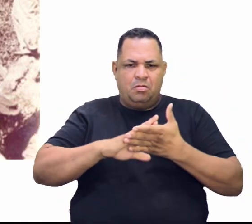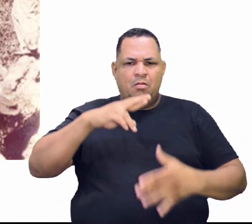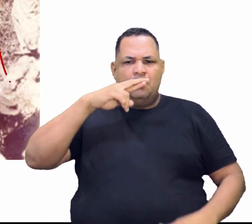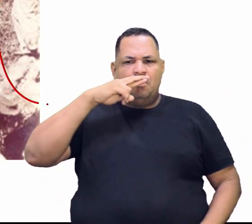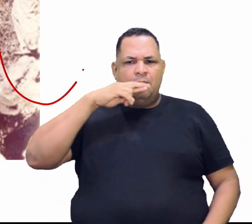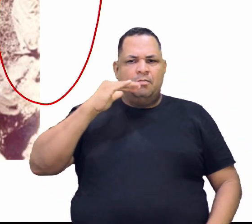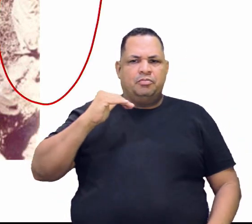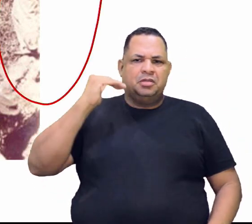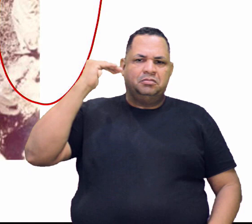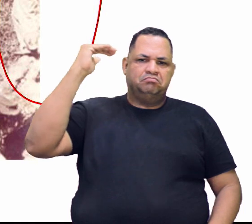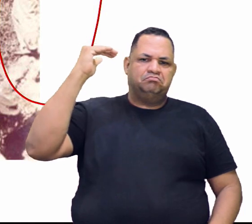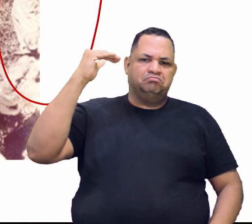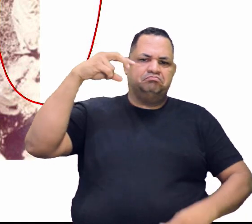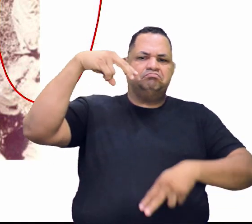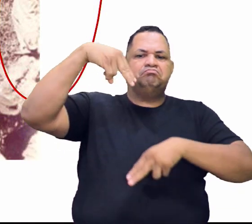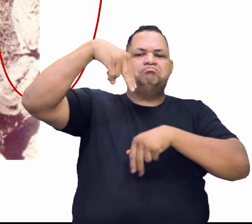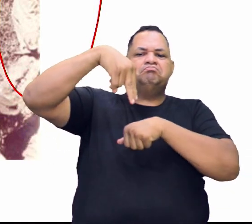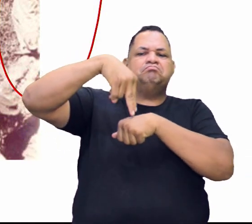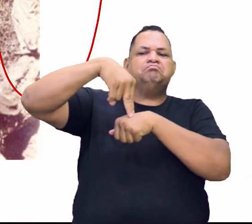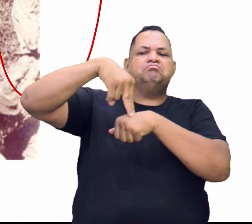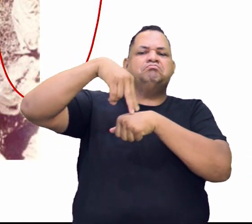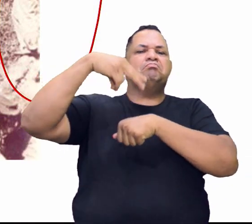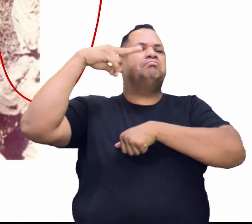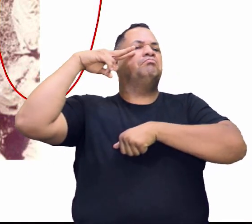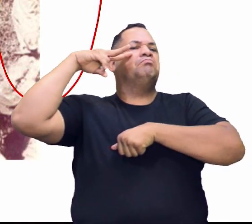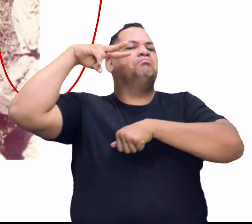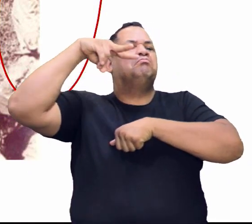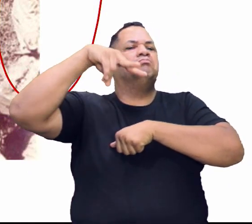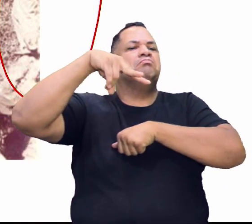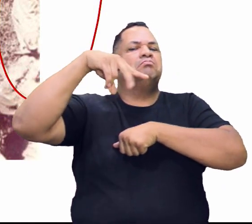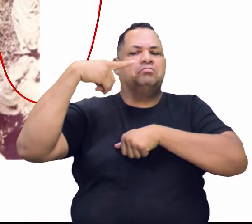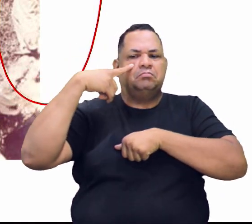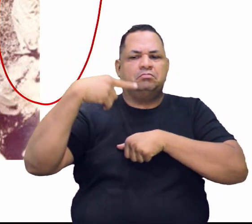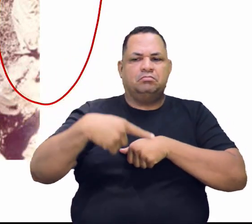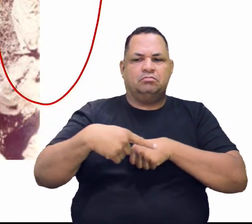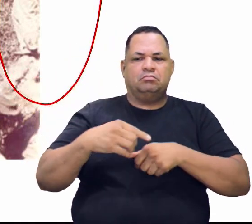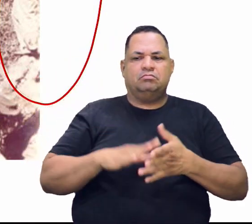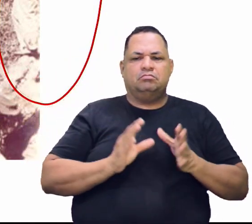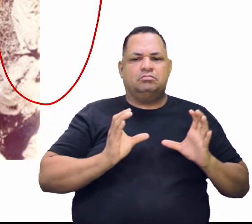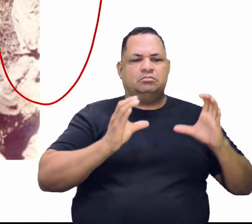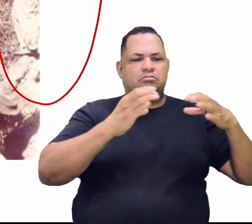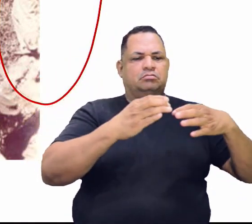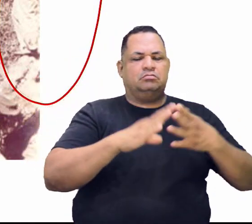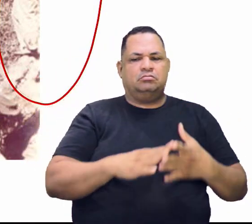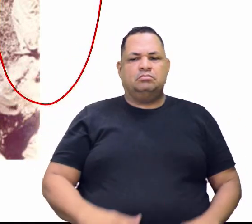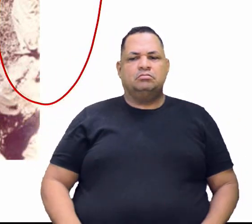está aqui em cima desse pau, observando aí a sua turma.